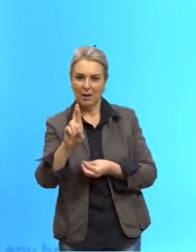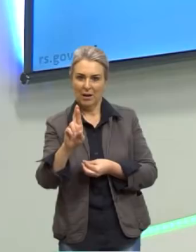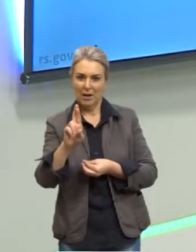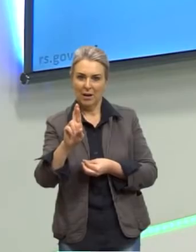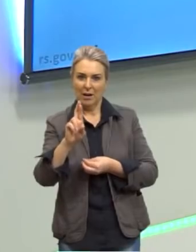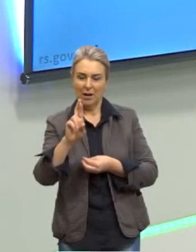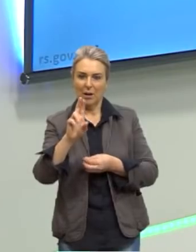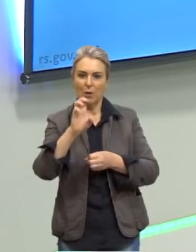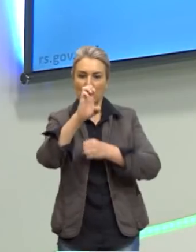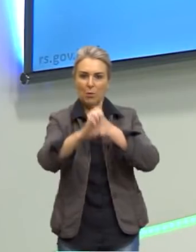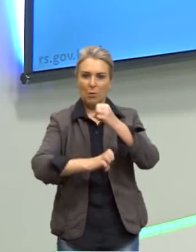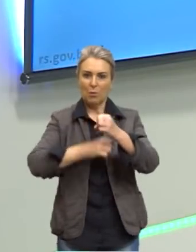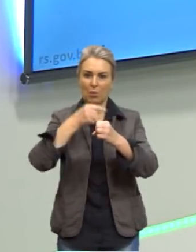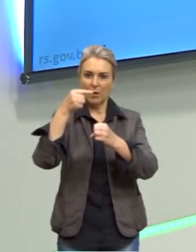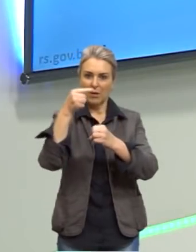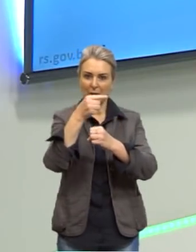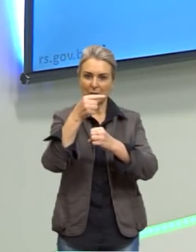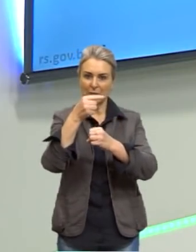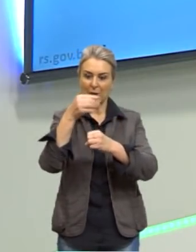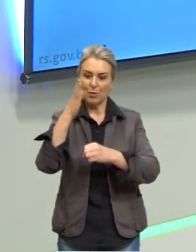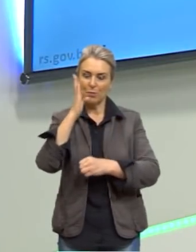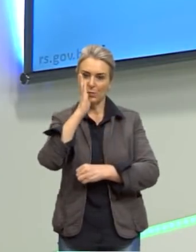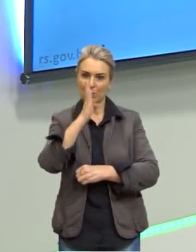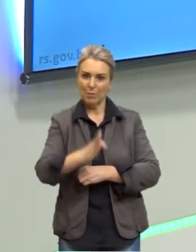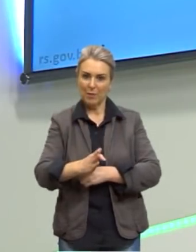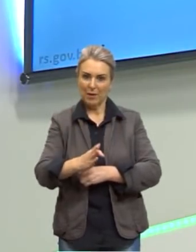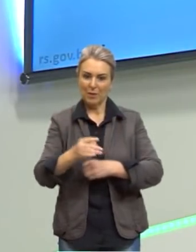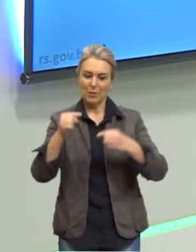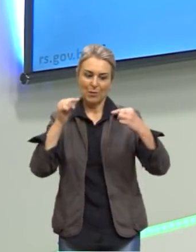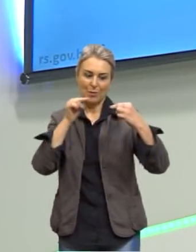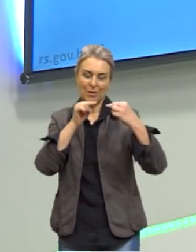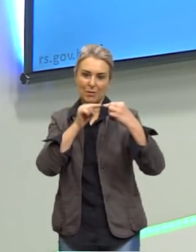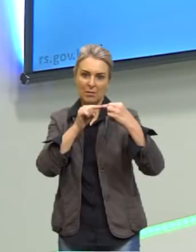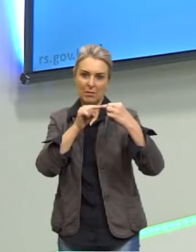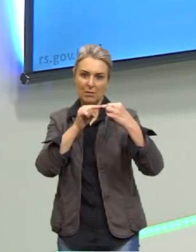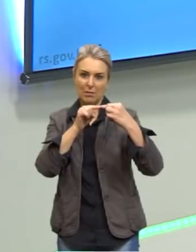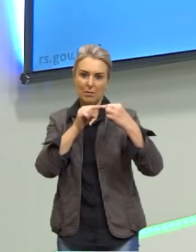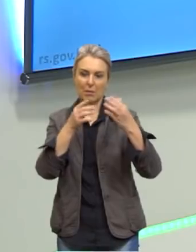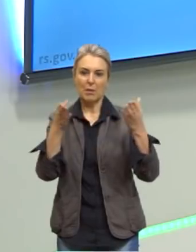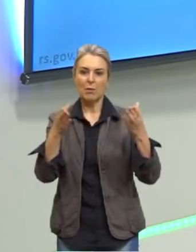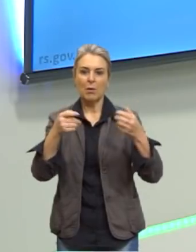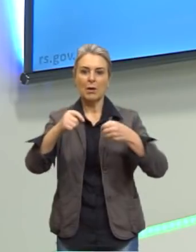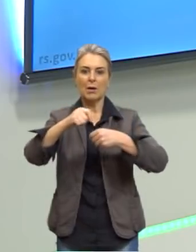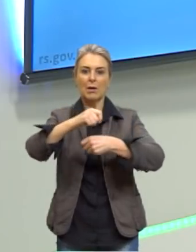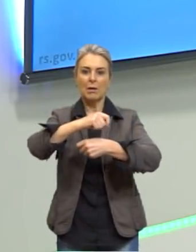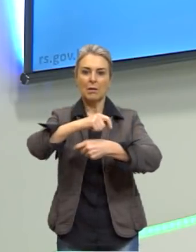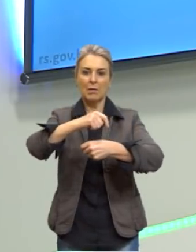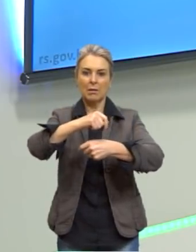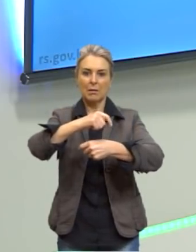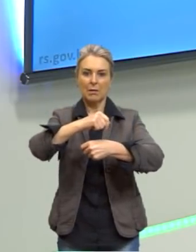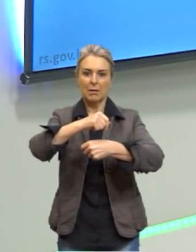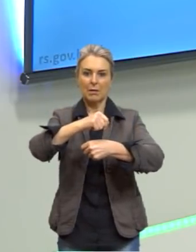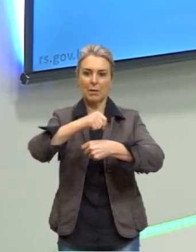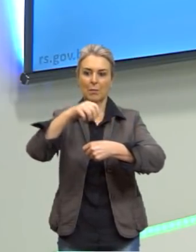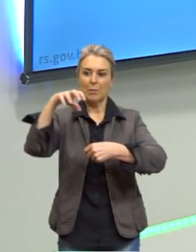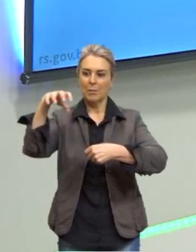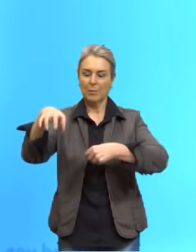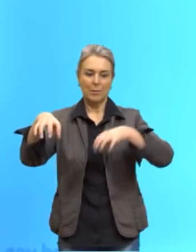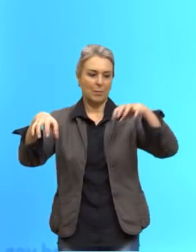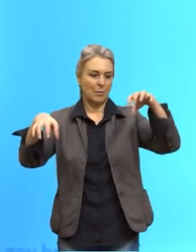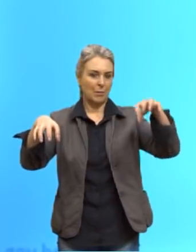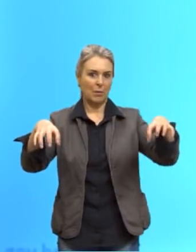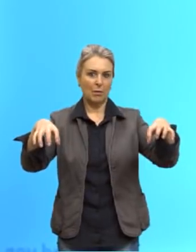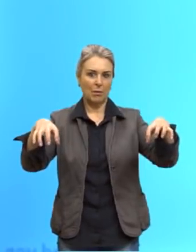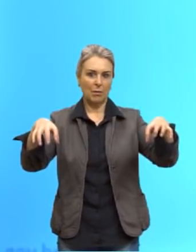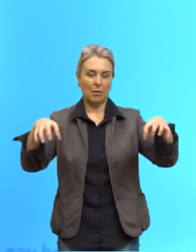está exatamente no meio das ligações agora o que que é uma ligação covalente polar é quando eu tenho